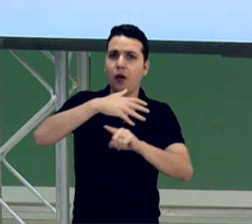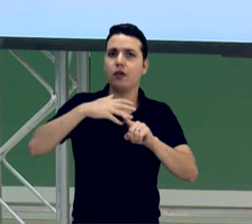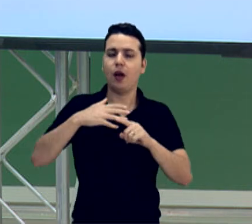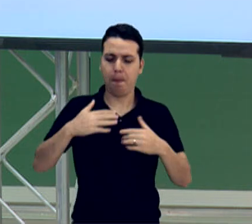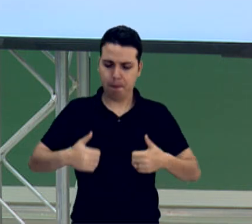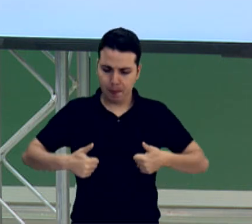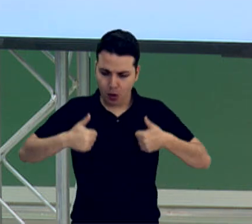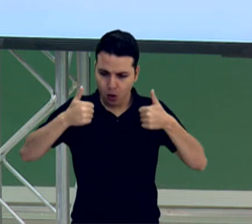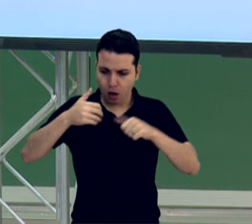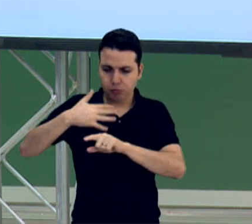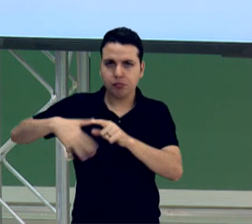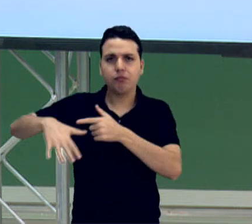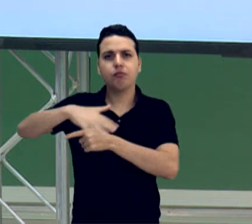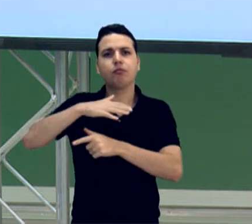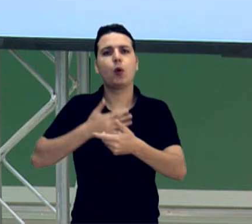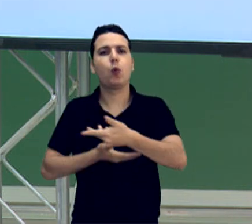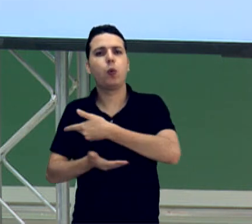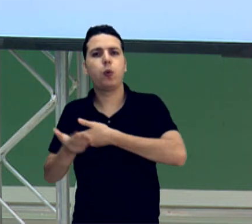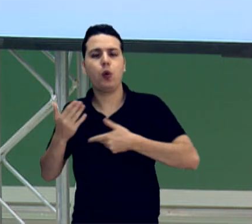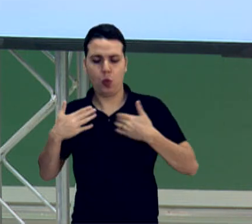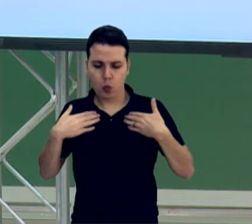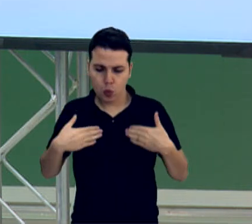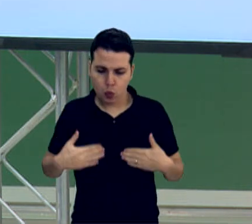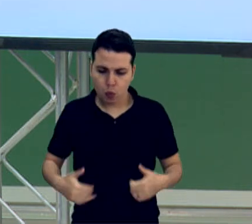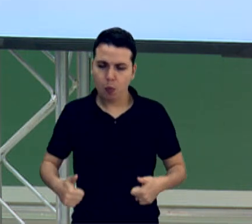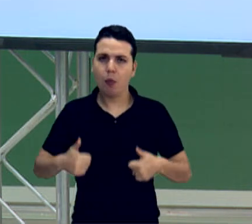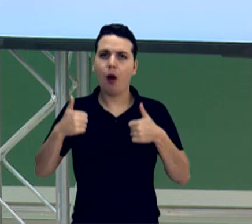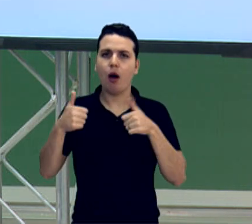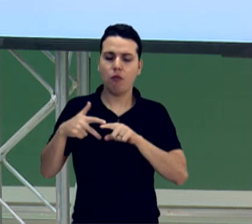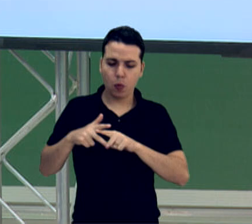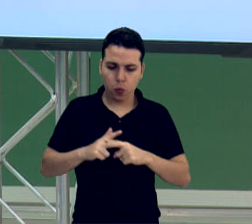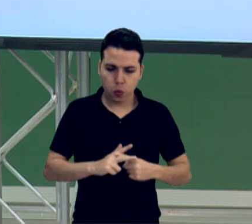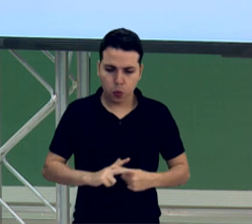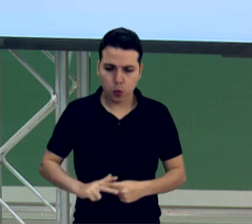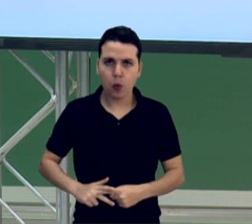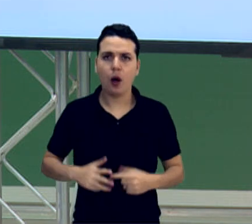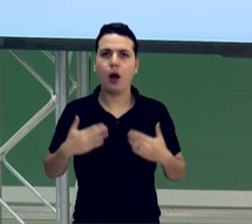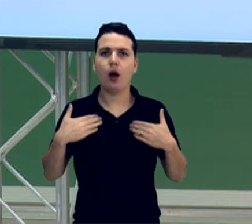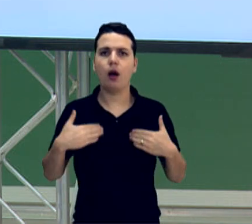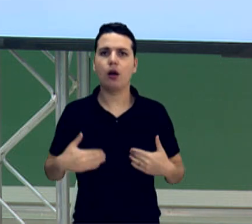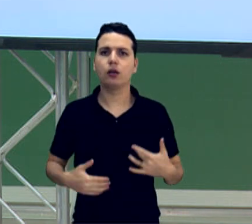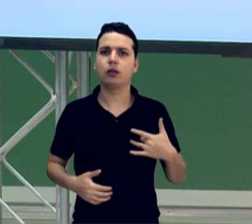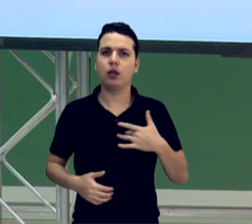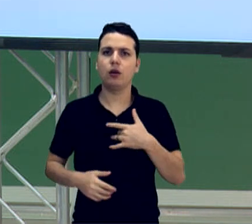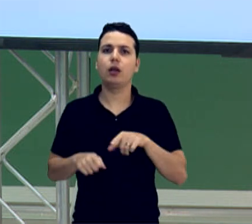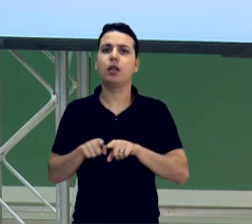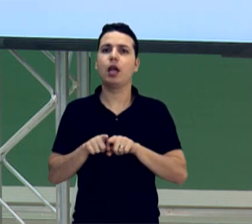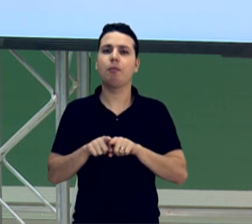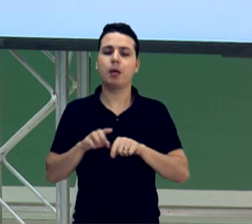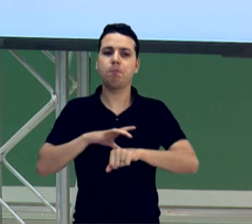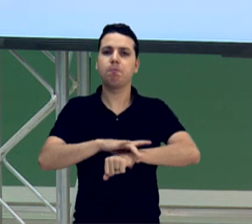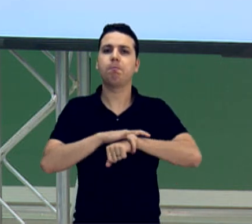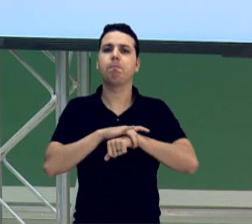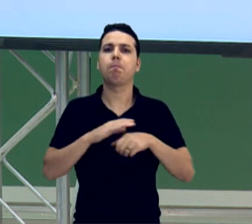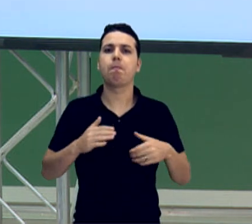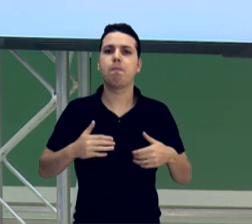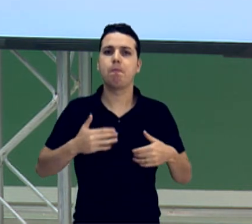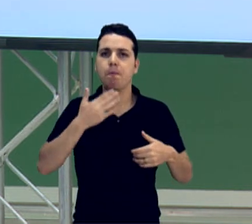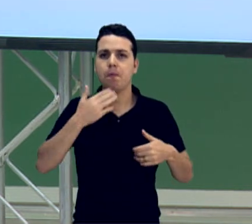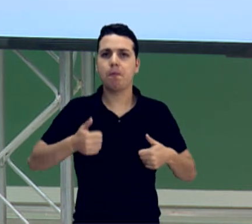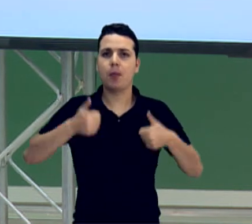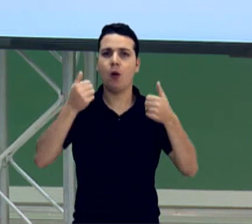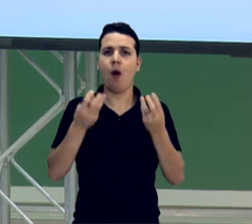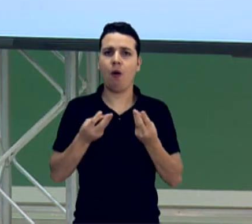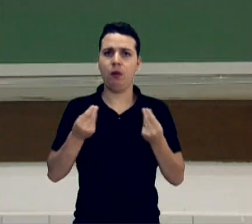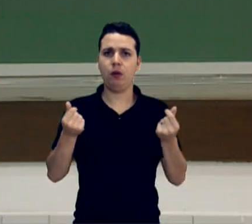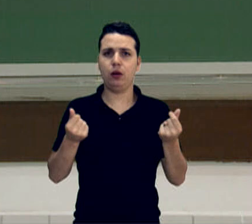Então, contribuir para quê? Para a manutenção da saúde e garantir essa melhora na qualidade de vida, certo?